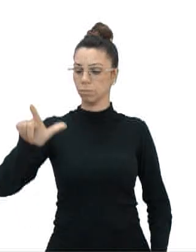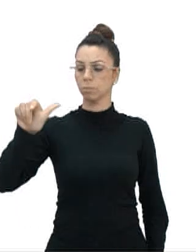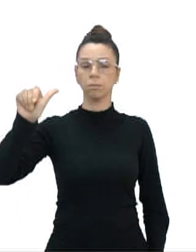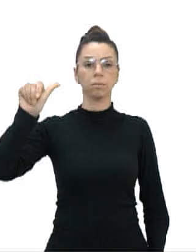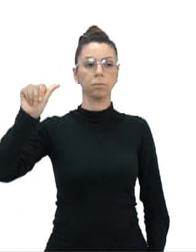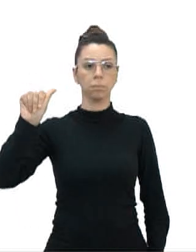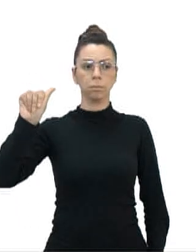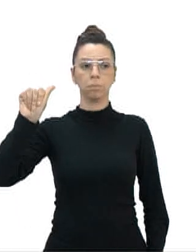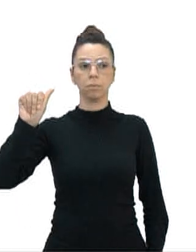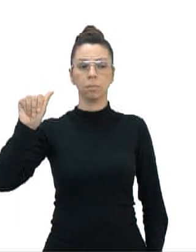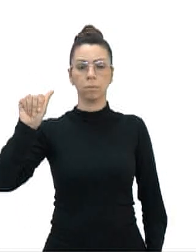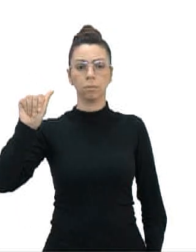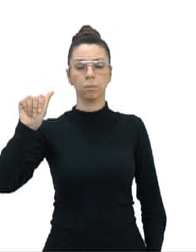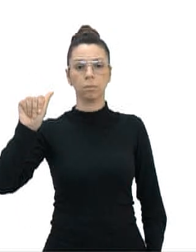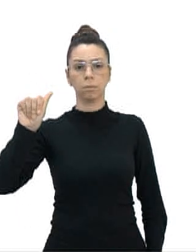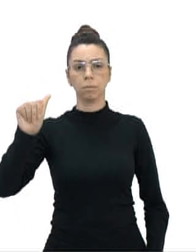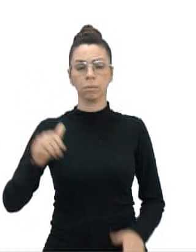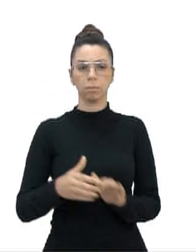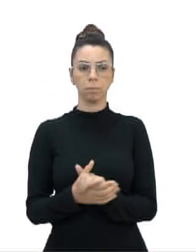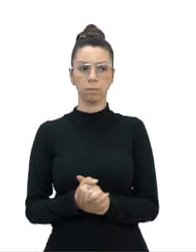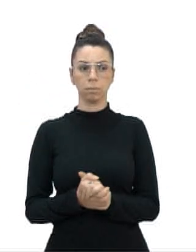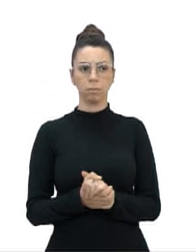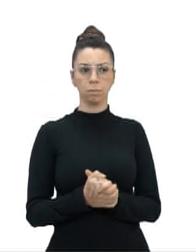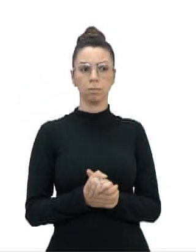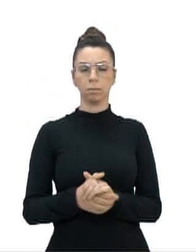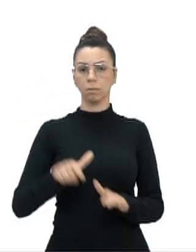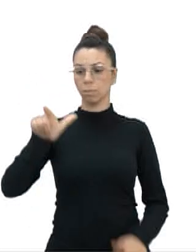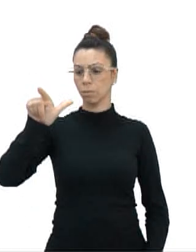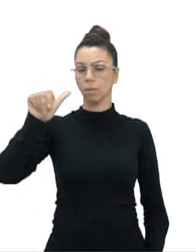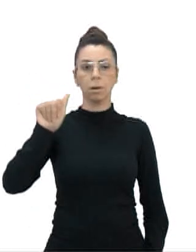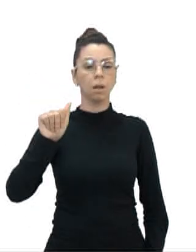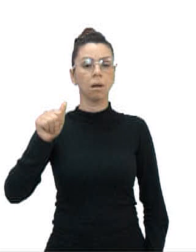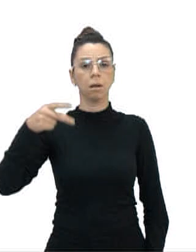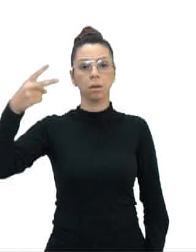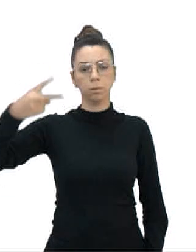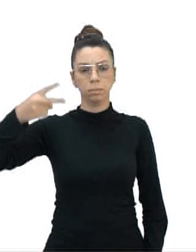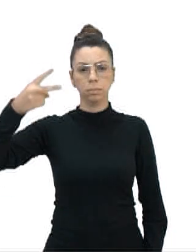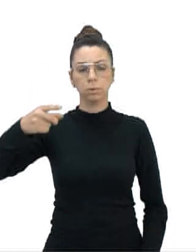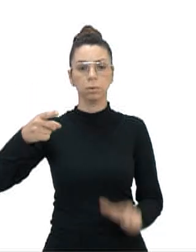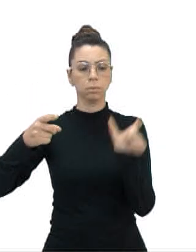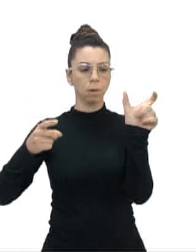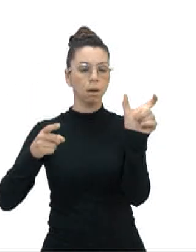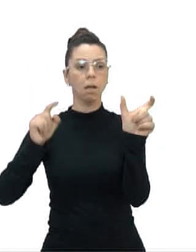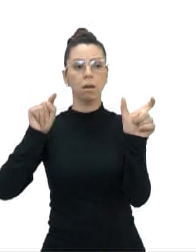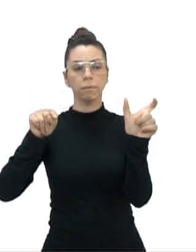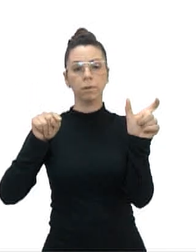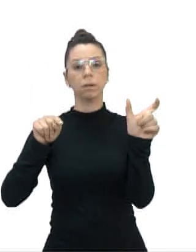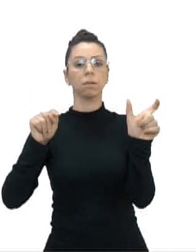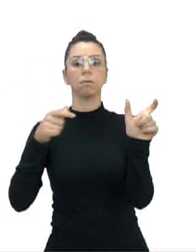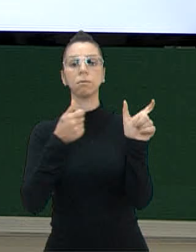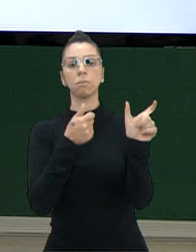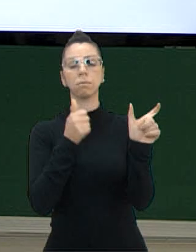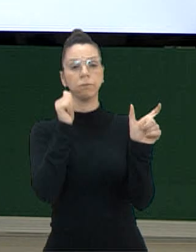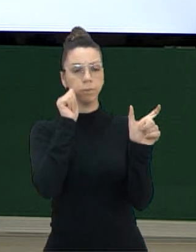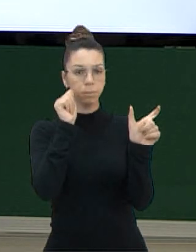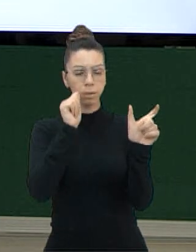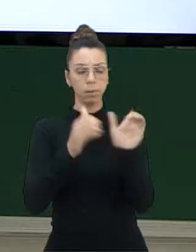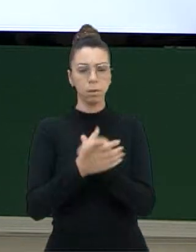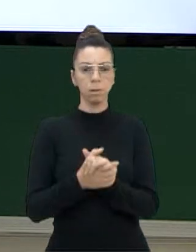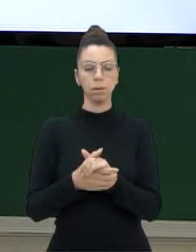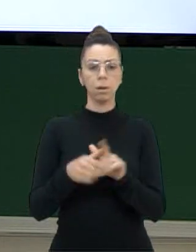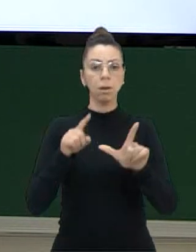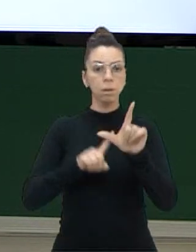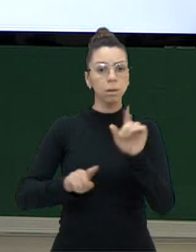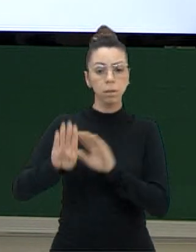La almohada, la alfombra, as duas são femininas, então a letra B está equivocada porque disse que é masculina. Olha